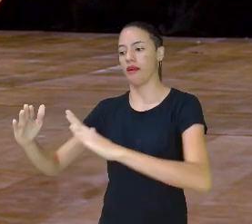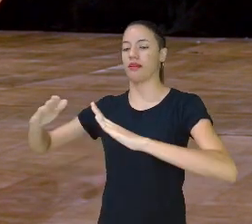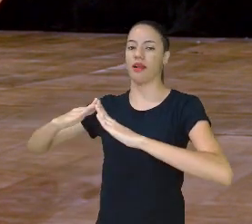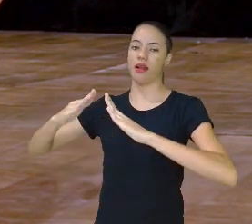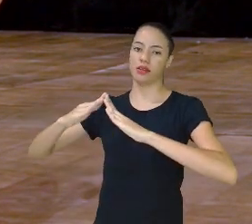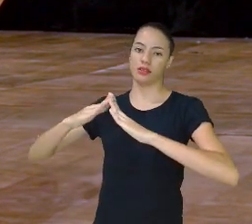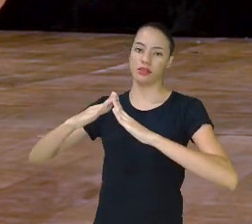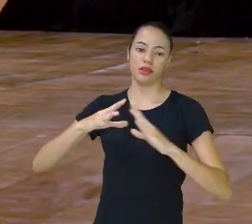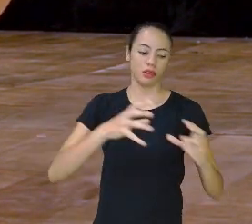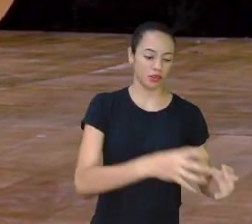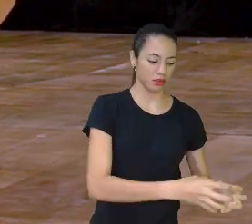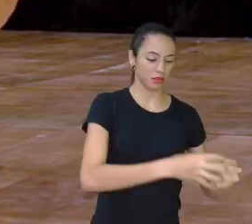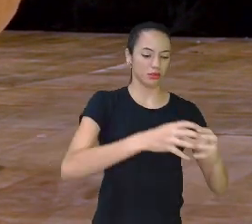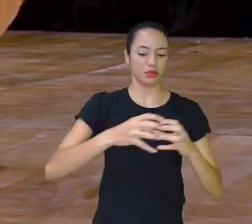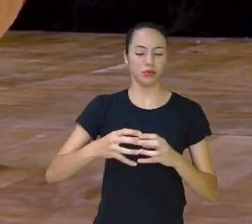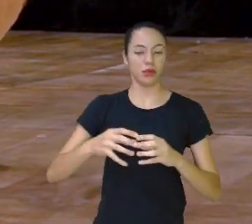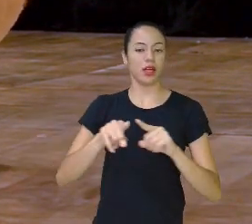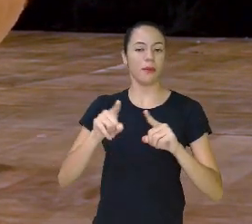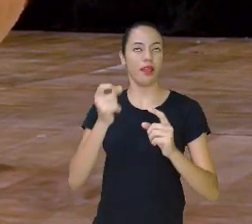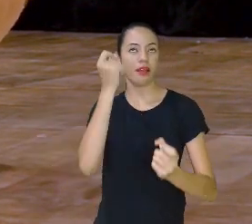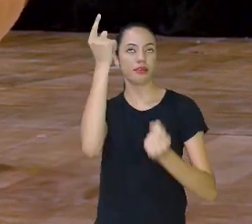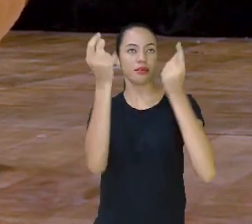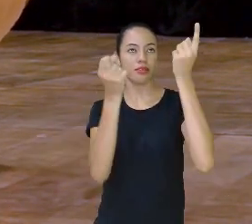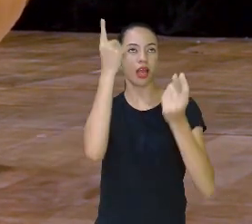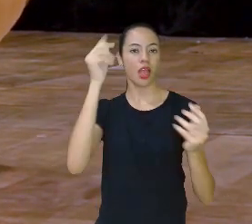e levar junto essas ideias também.